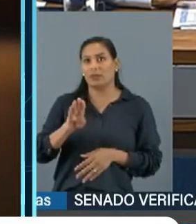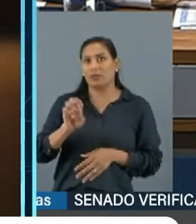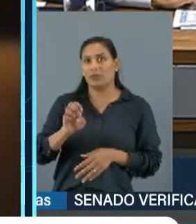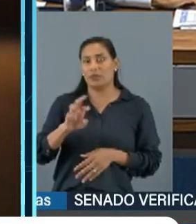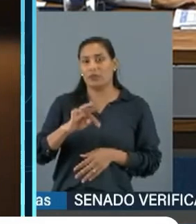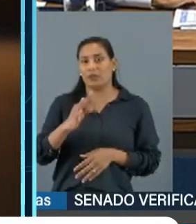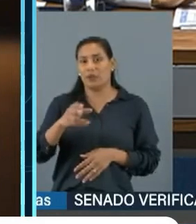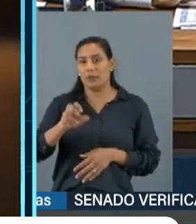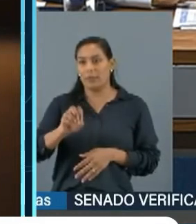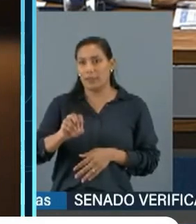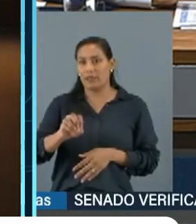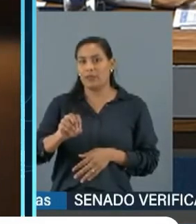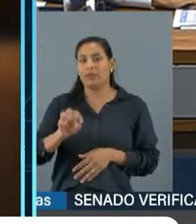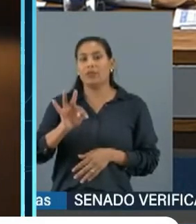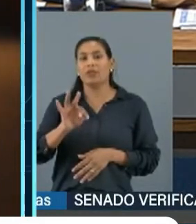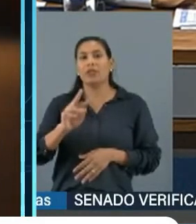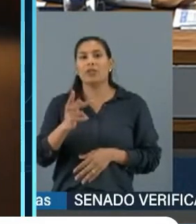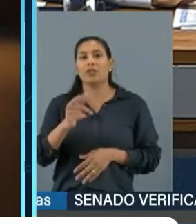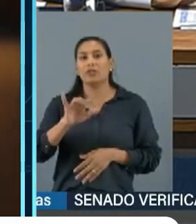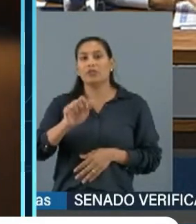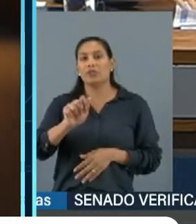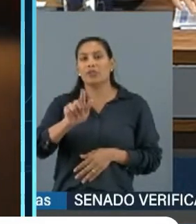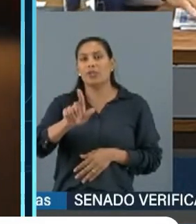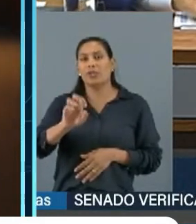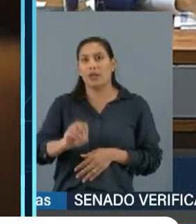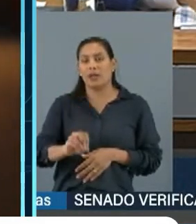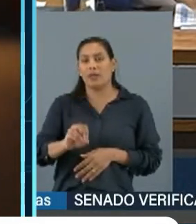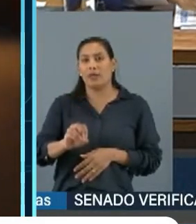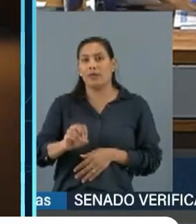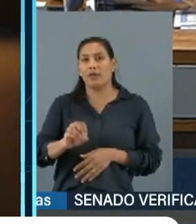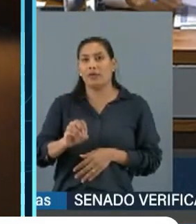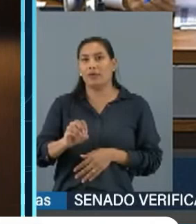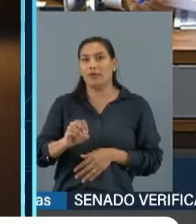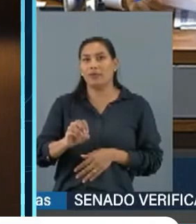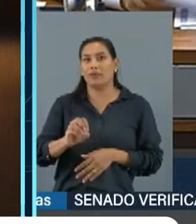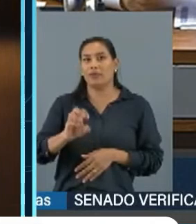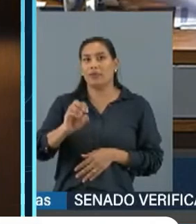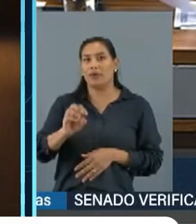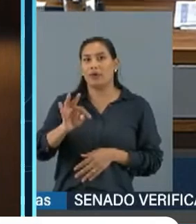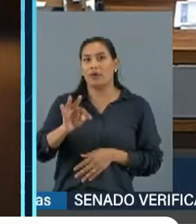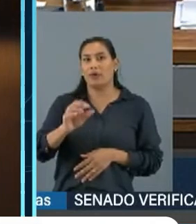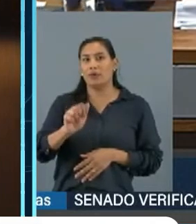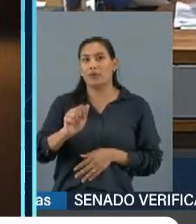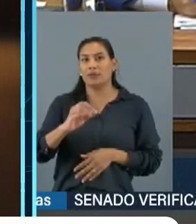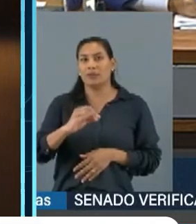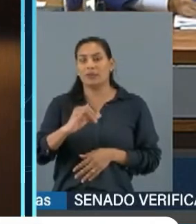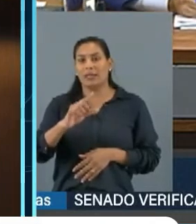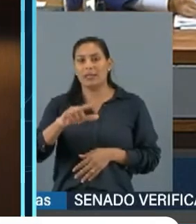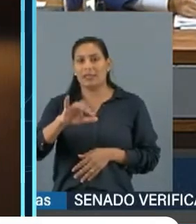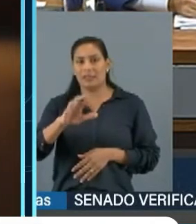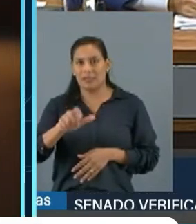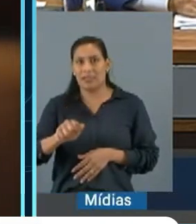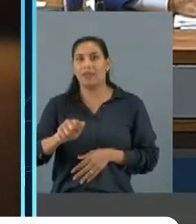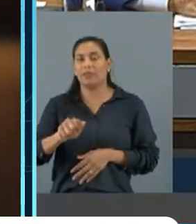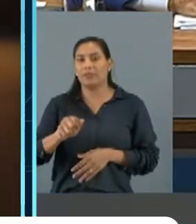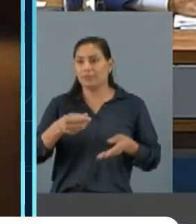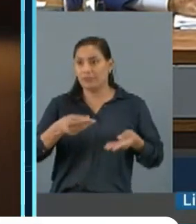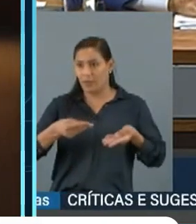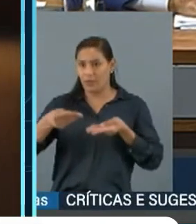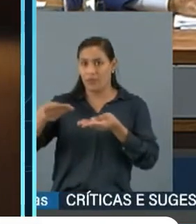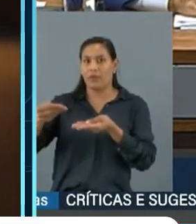ruir completamente, né? E uma implantação de uma juristocracia hoje no Brasil. Agora, eu percebo